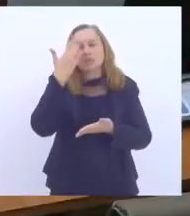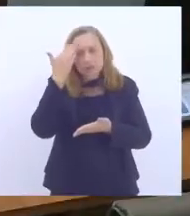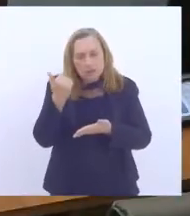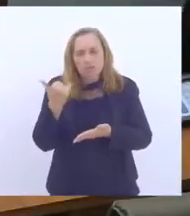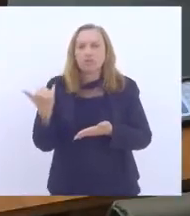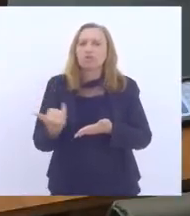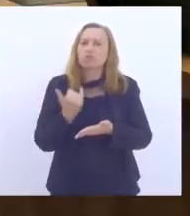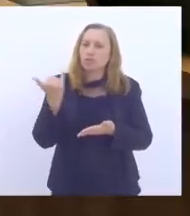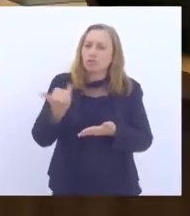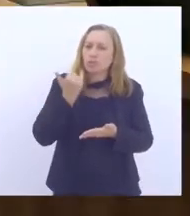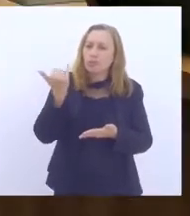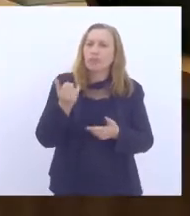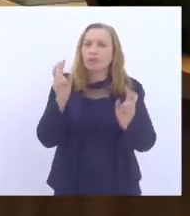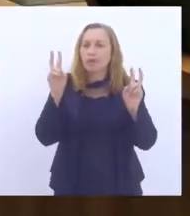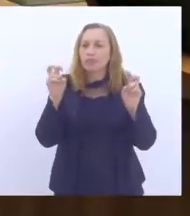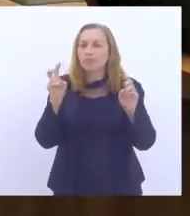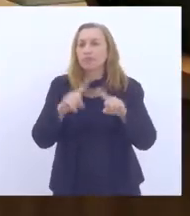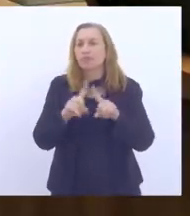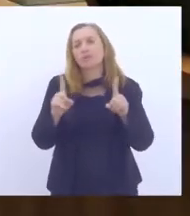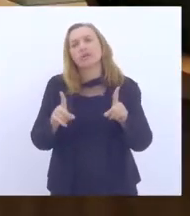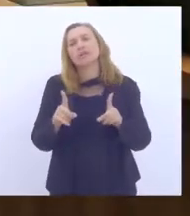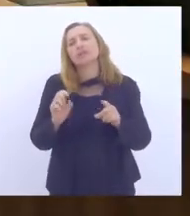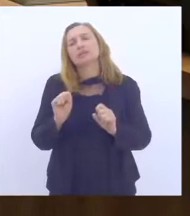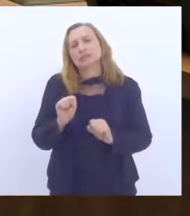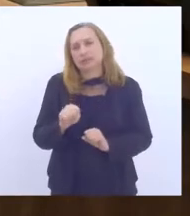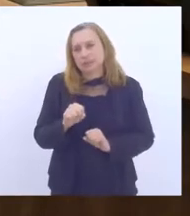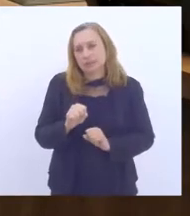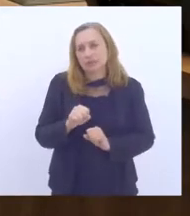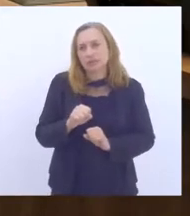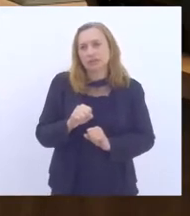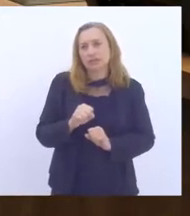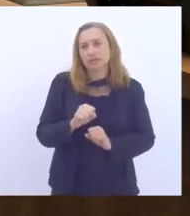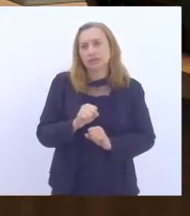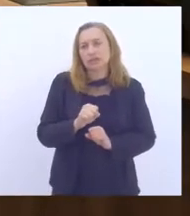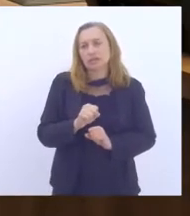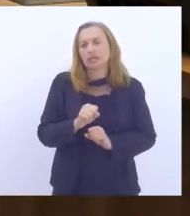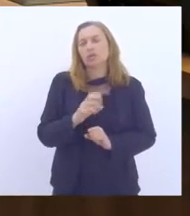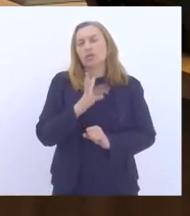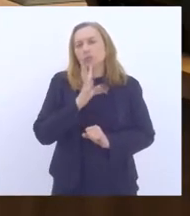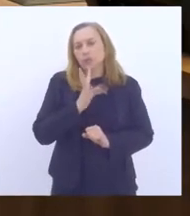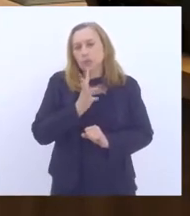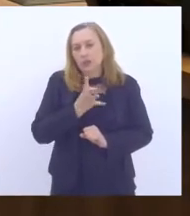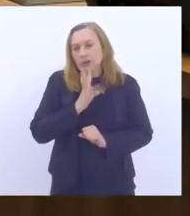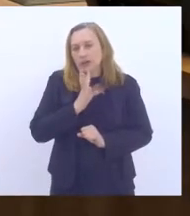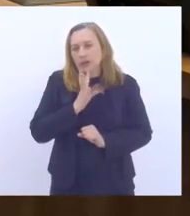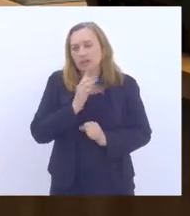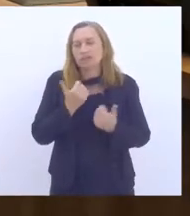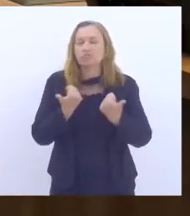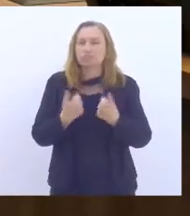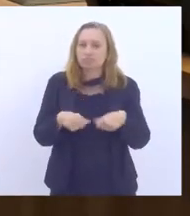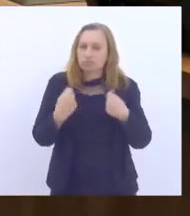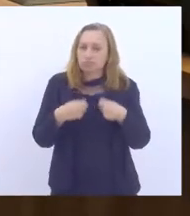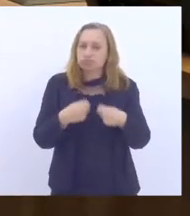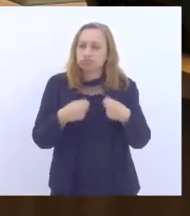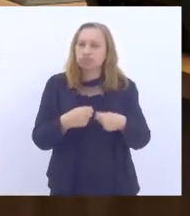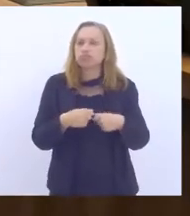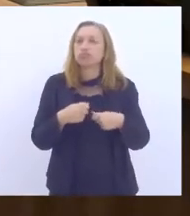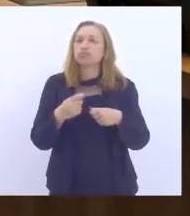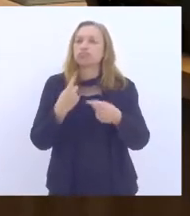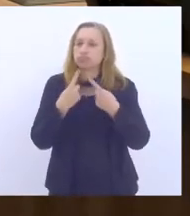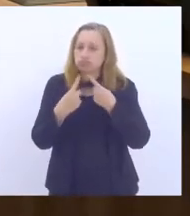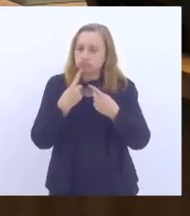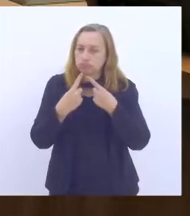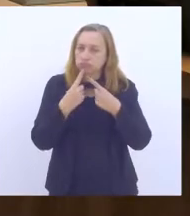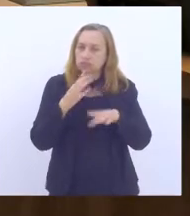sabe da importância do tema mas ainda assim a gente reconhece a necessidade de um